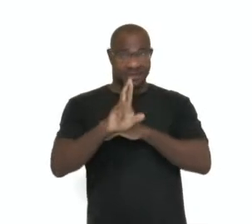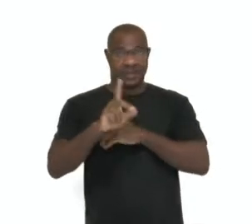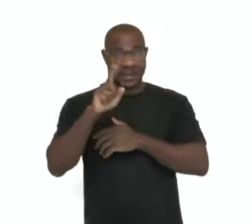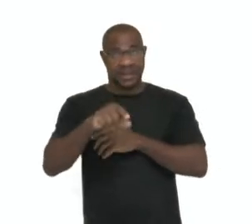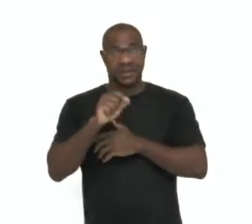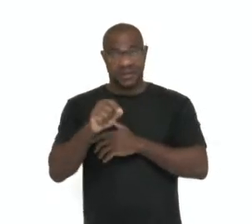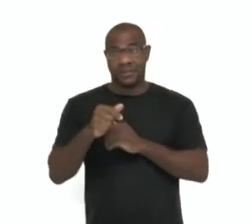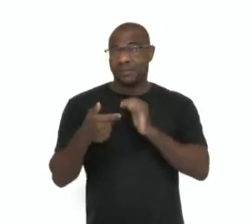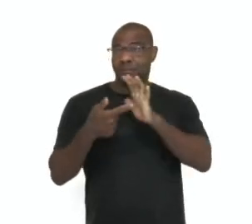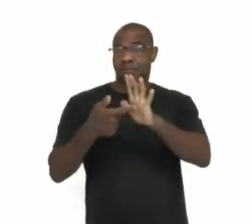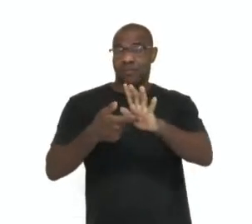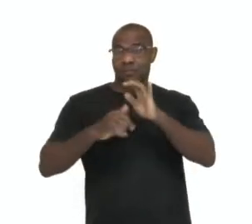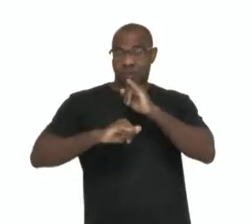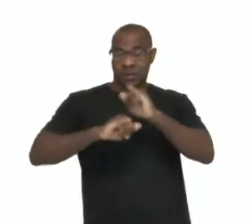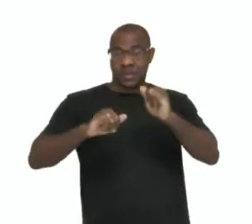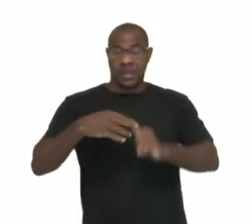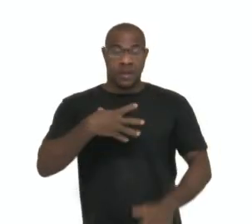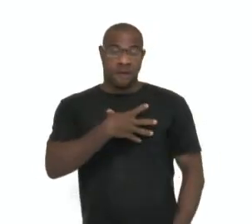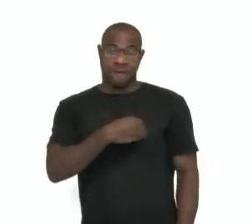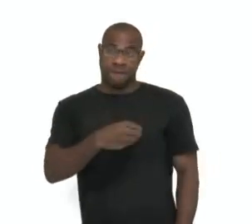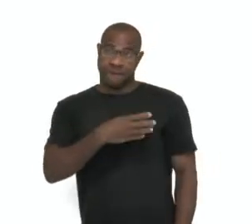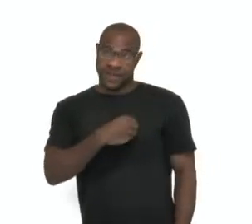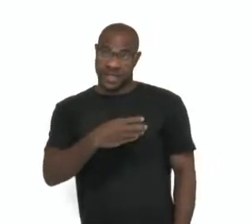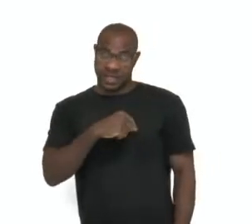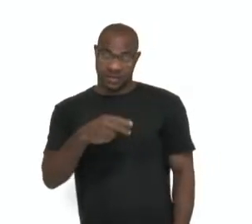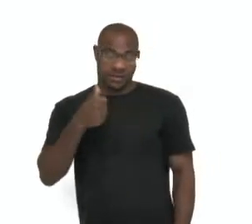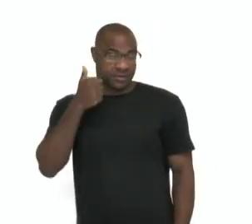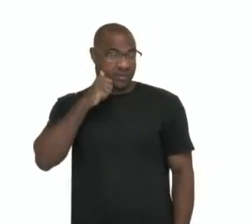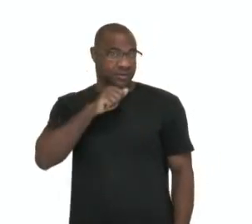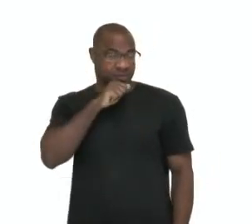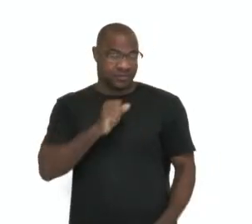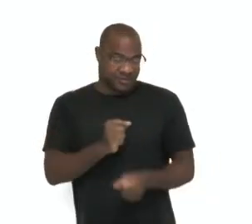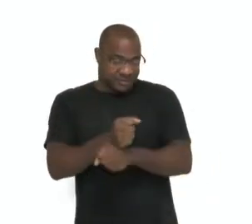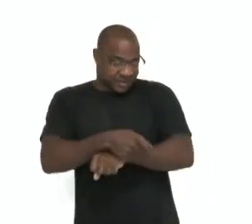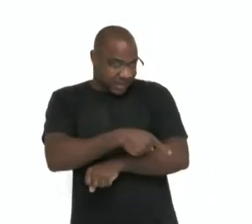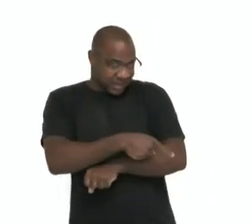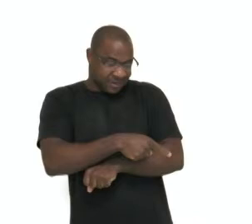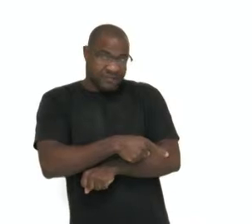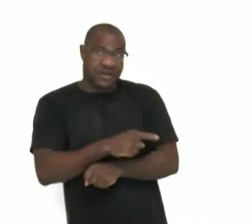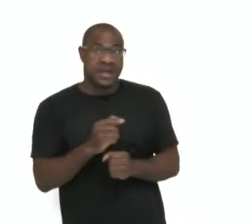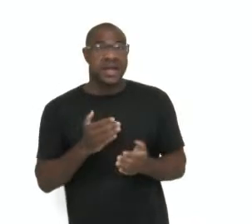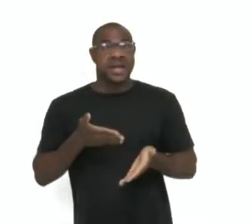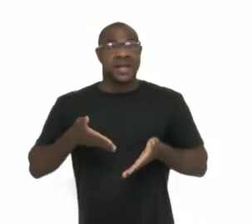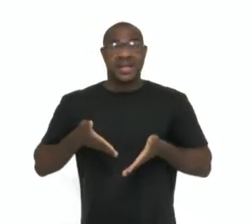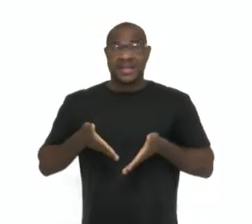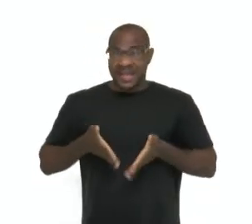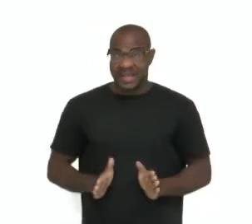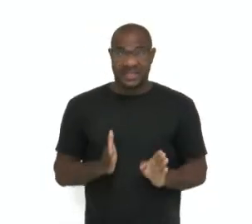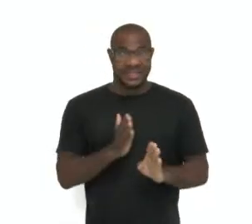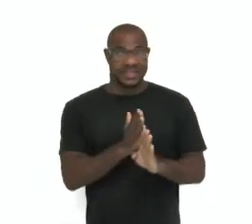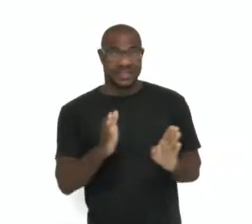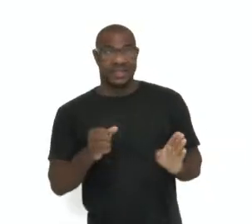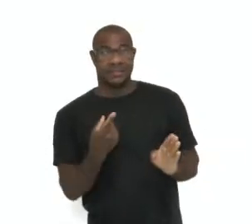ela declarava que os filhos de mãe escrava, nascidos a partir dessa data, né, de